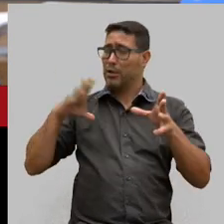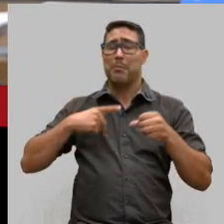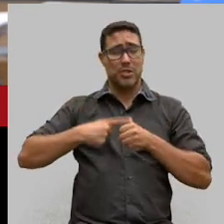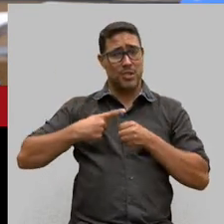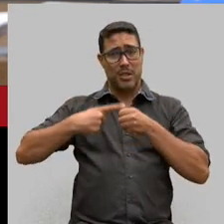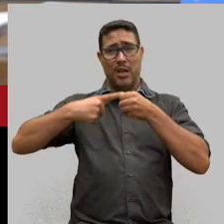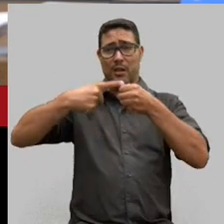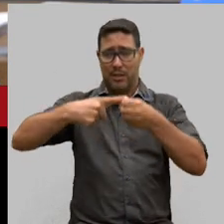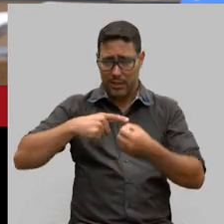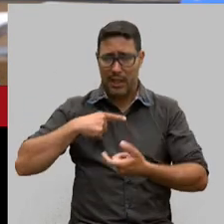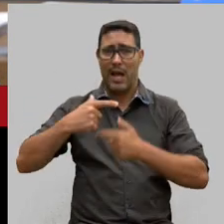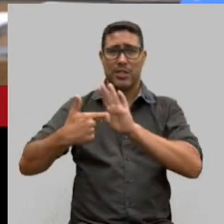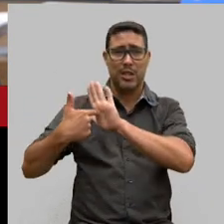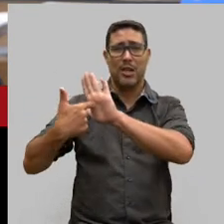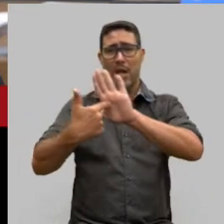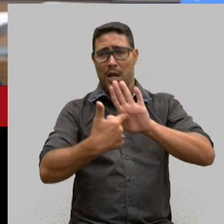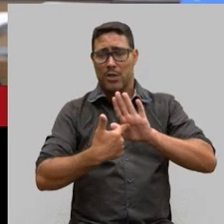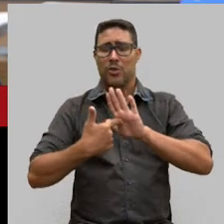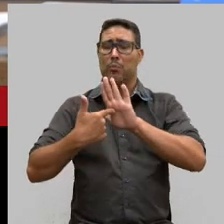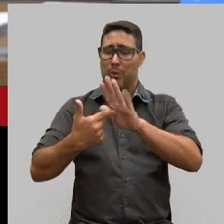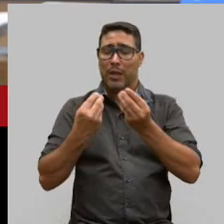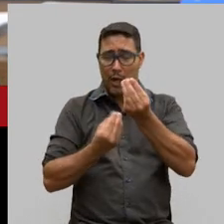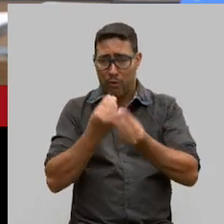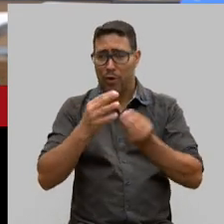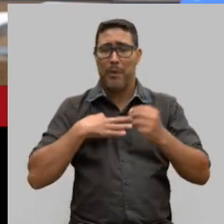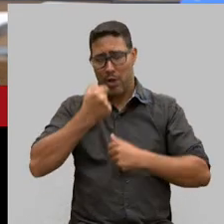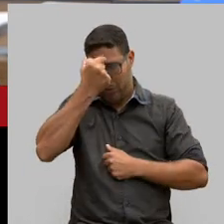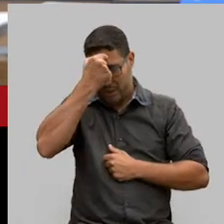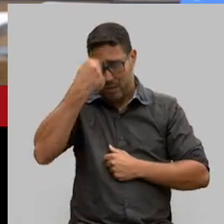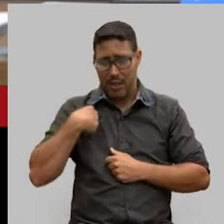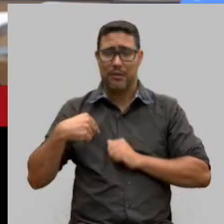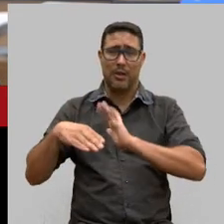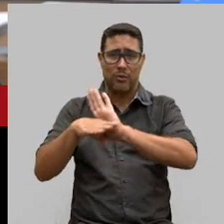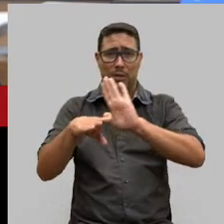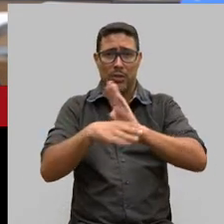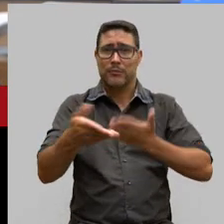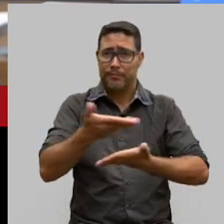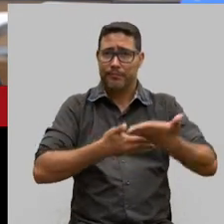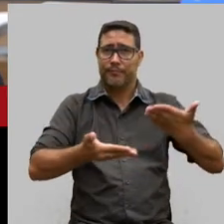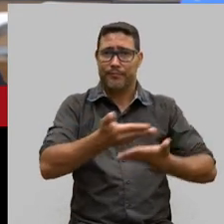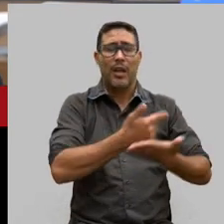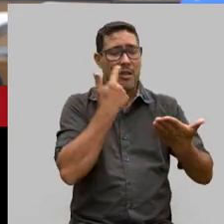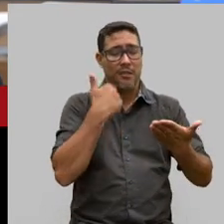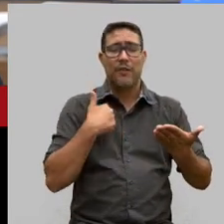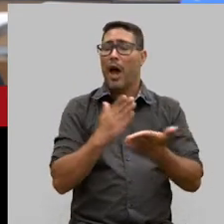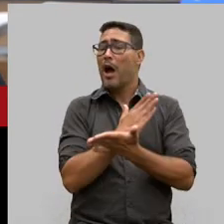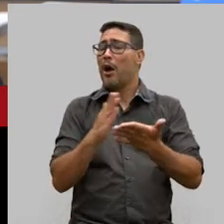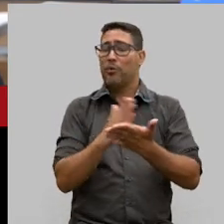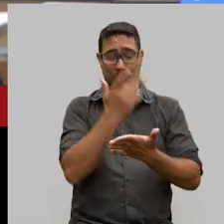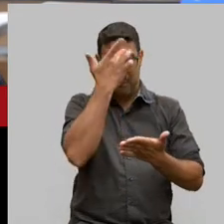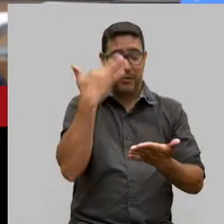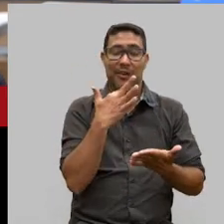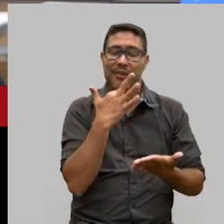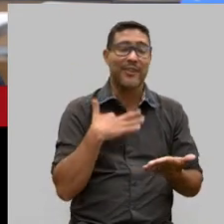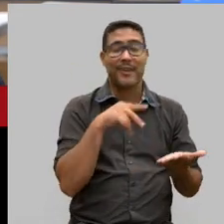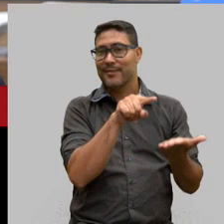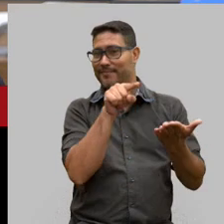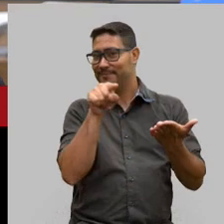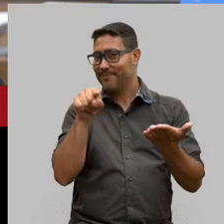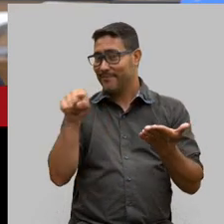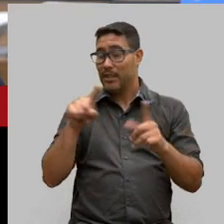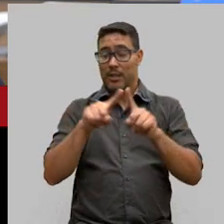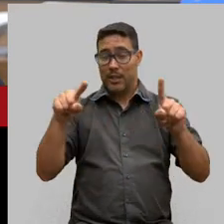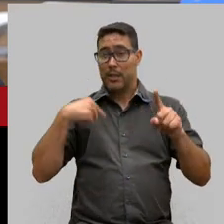poder fazer esse trabalho de conscientização que eu vejo tanta gente que eu já já fui a Virgina tá aqui de Carandaí enfim que eu tô colocando à